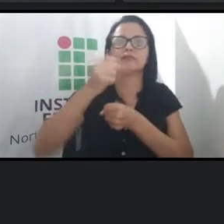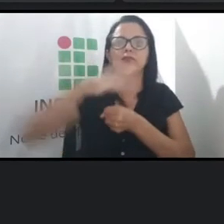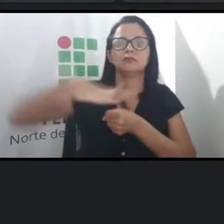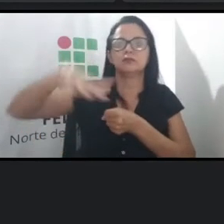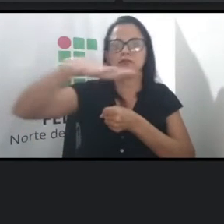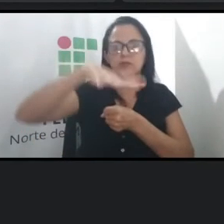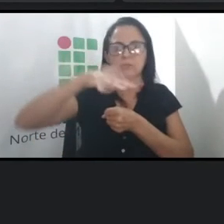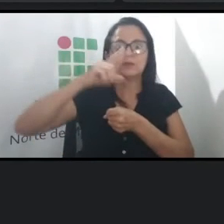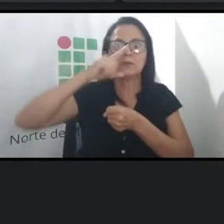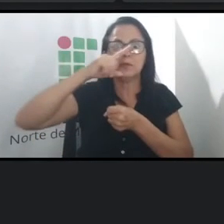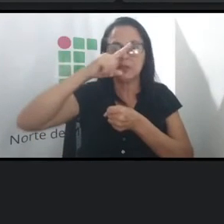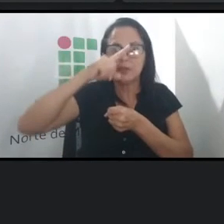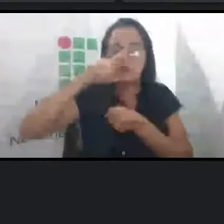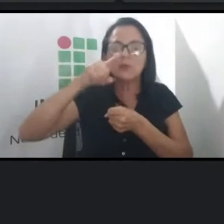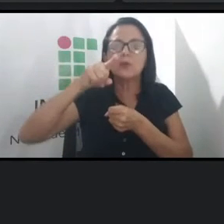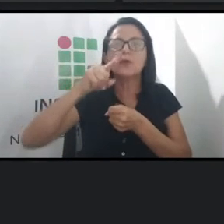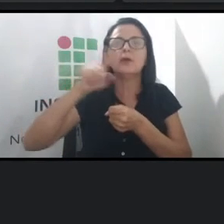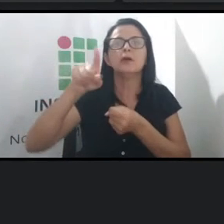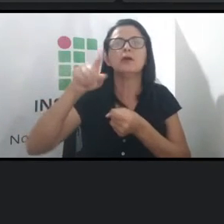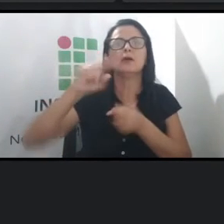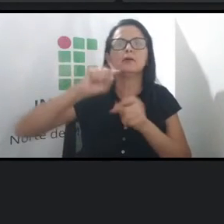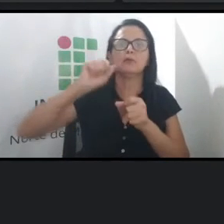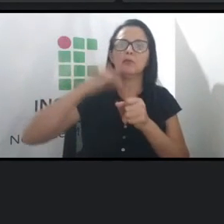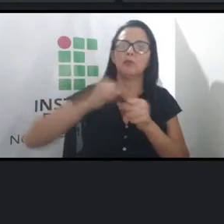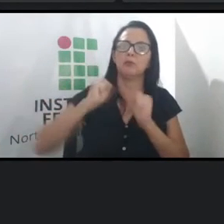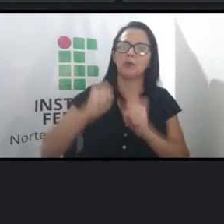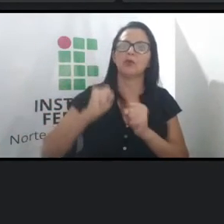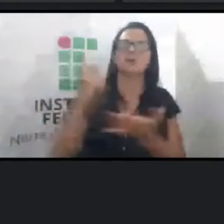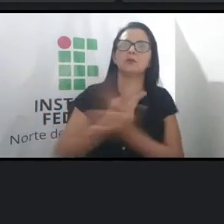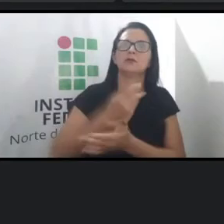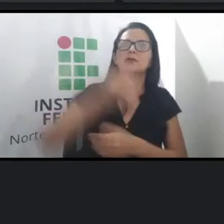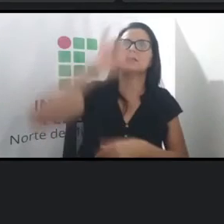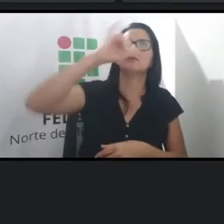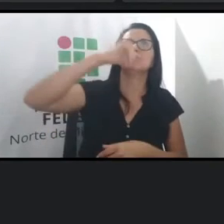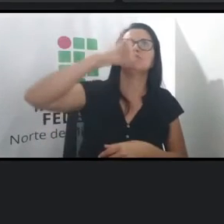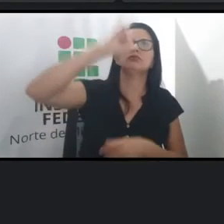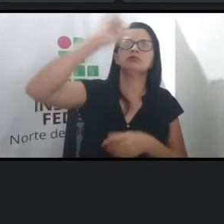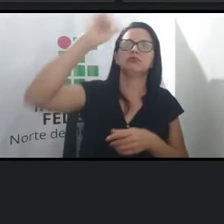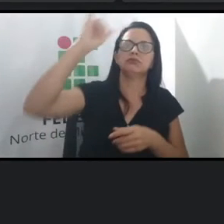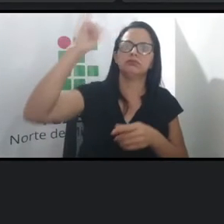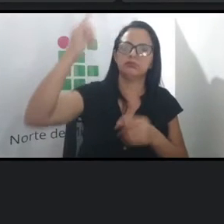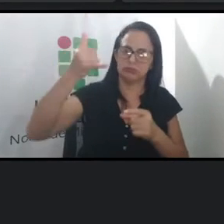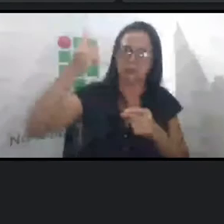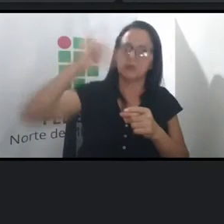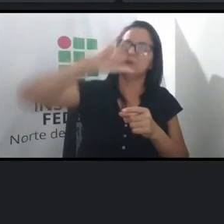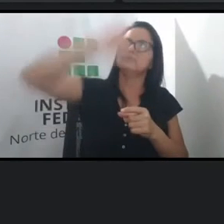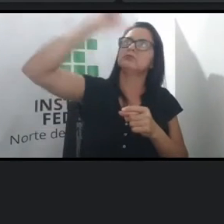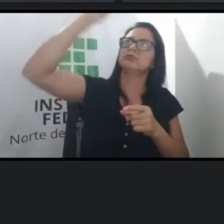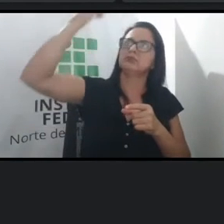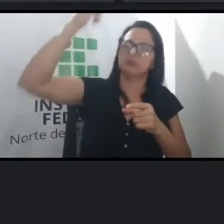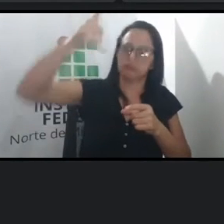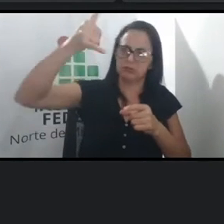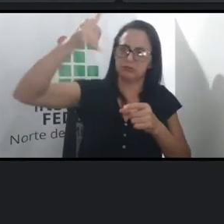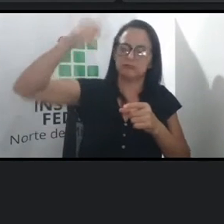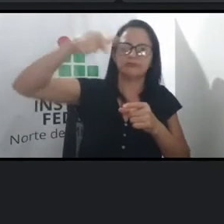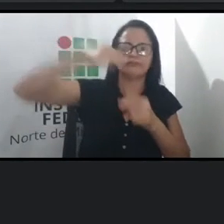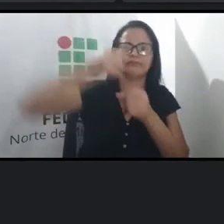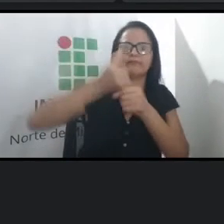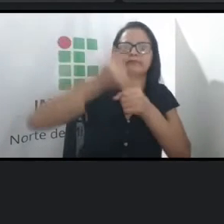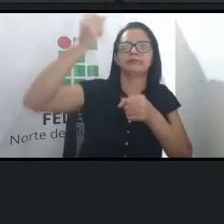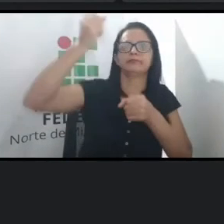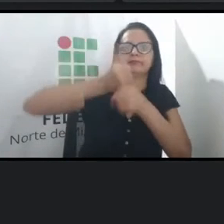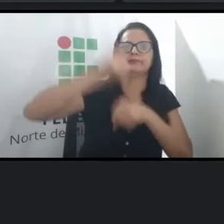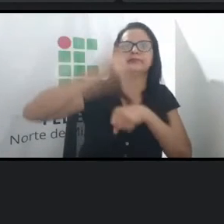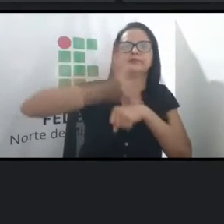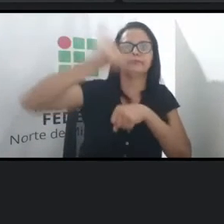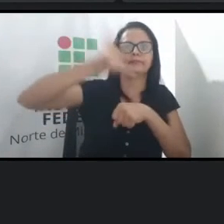elétrico, devido ao arco elétrico que vai abrir, vai energizar o meu material, minha haste metálica, que vai conduzir